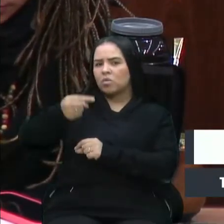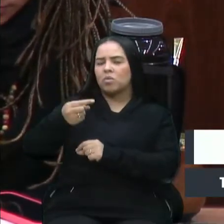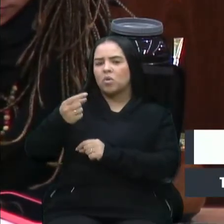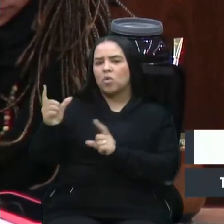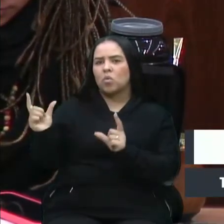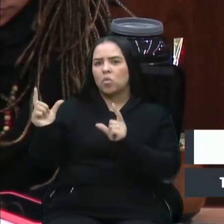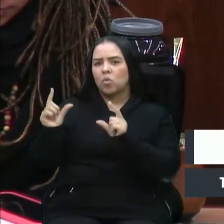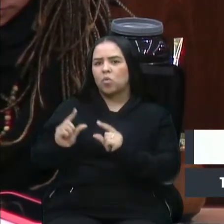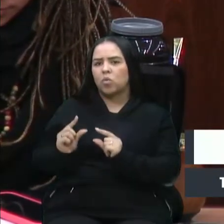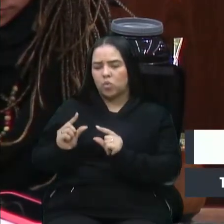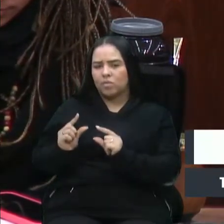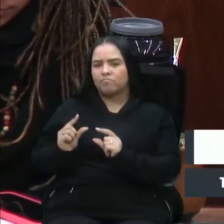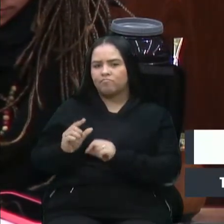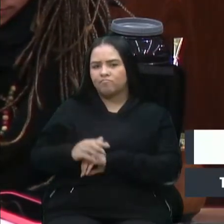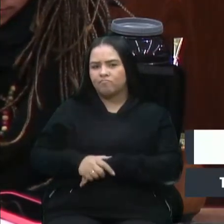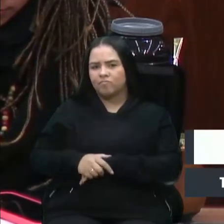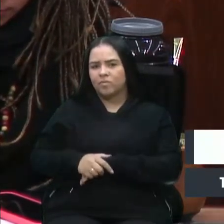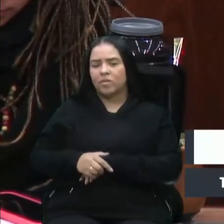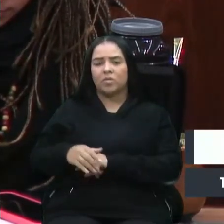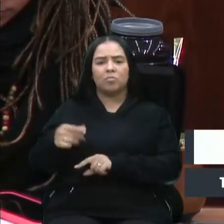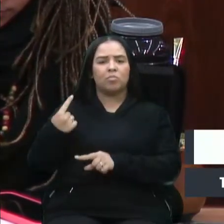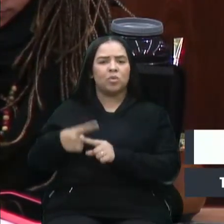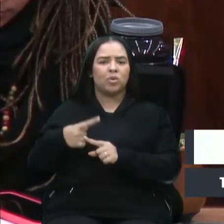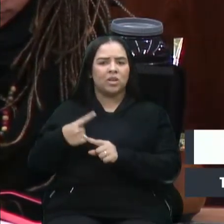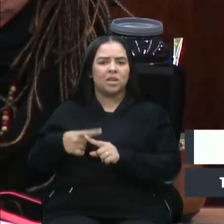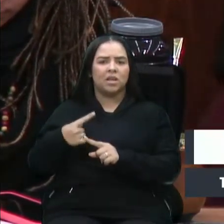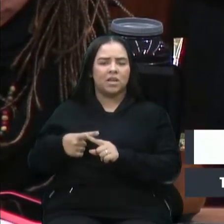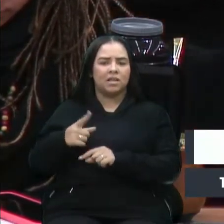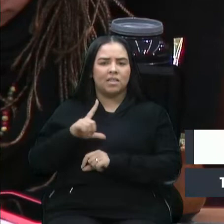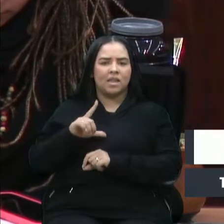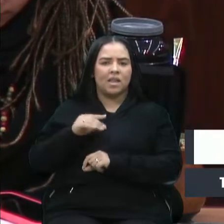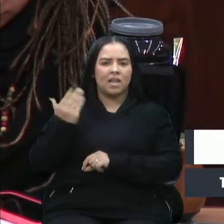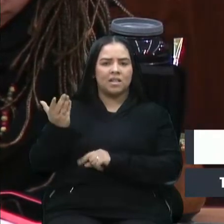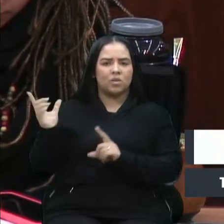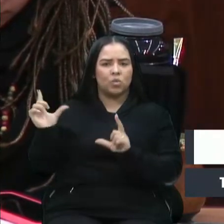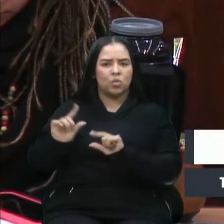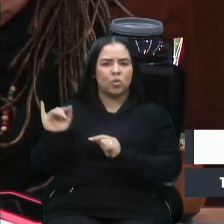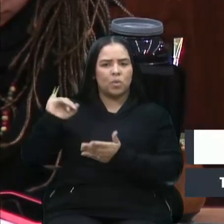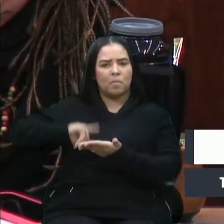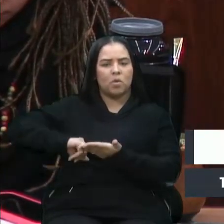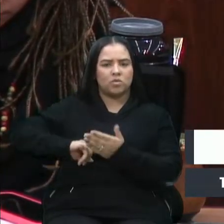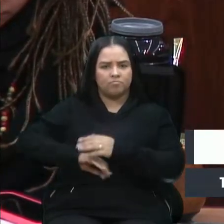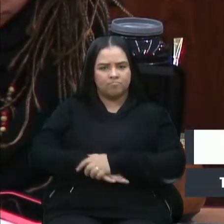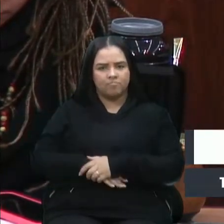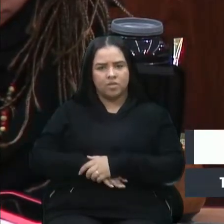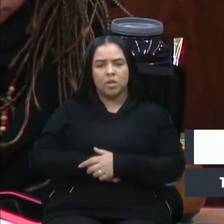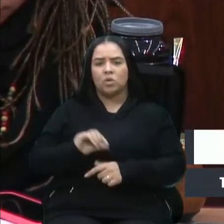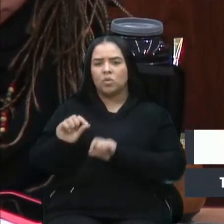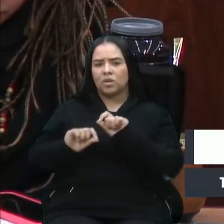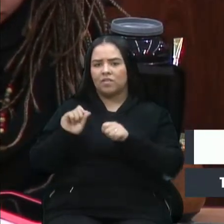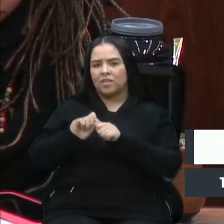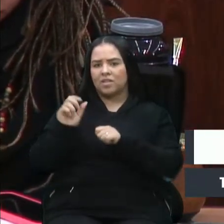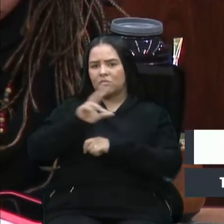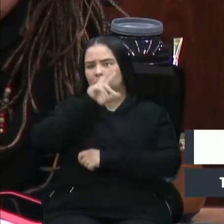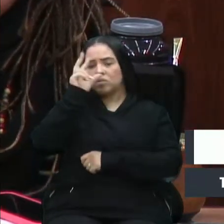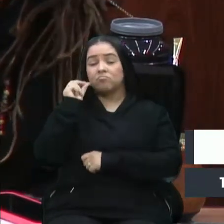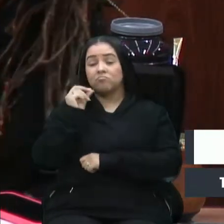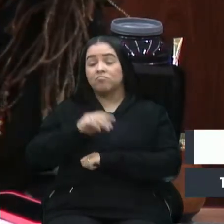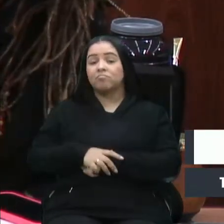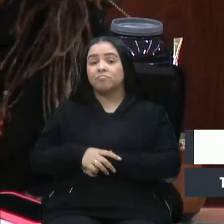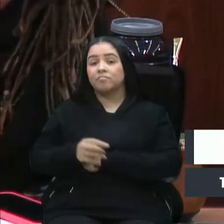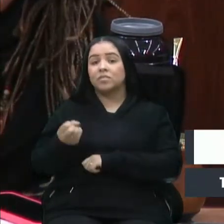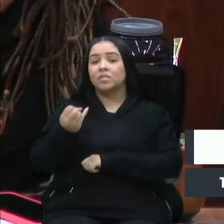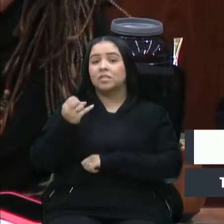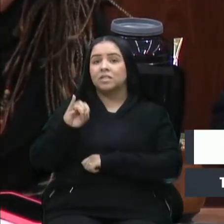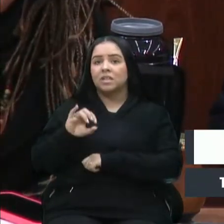a redução em razão dessa diminuição do Imposto e o que cabia o município se